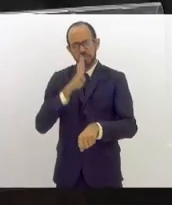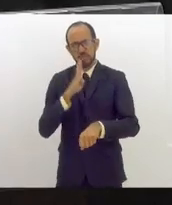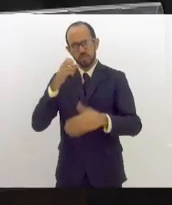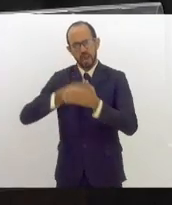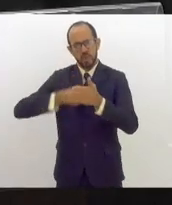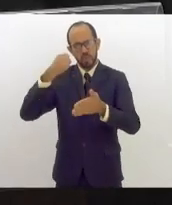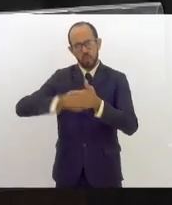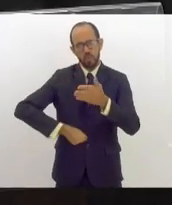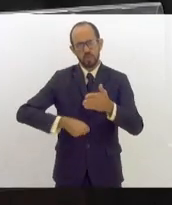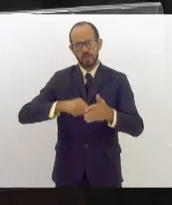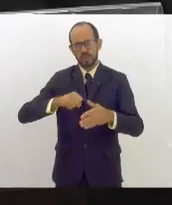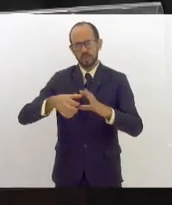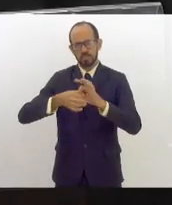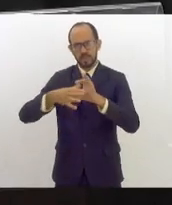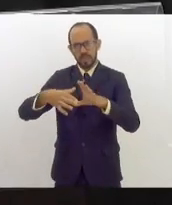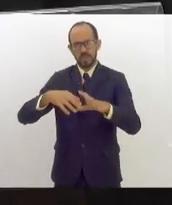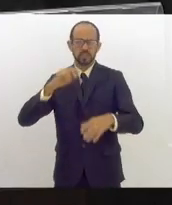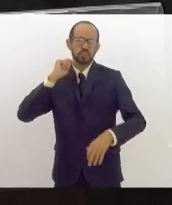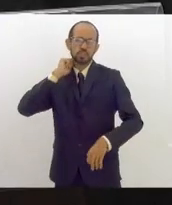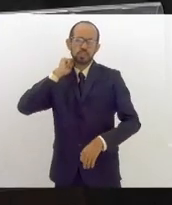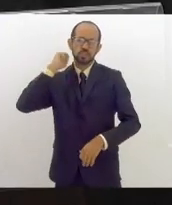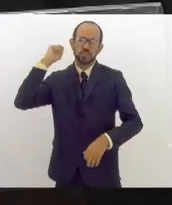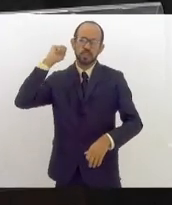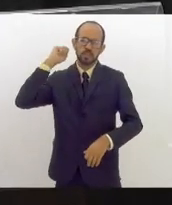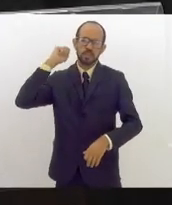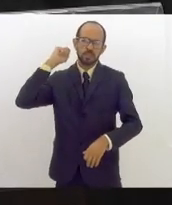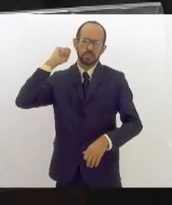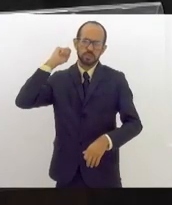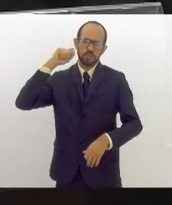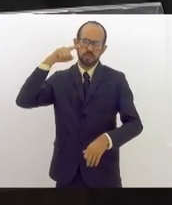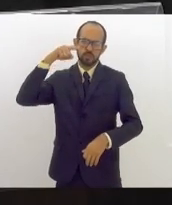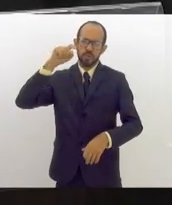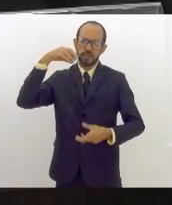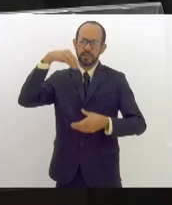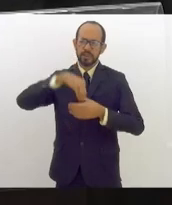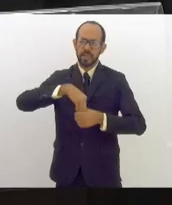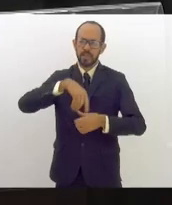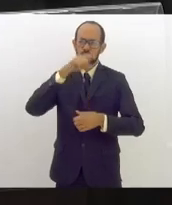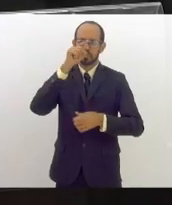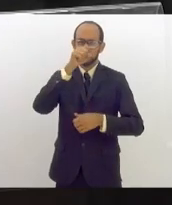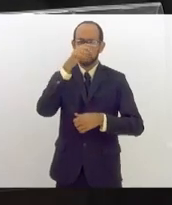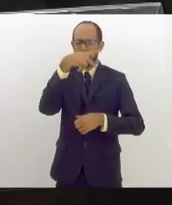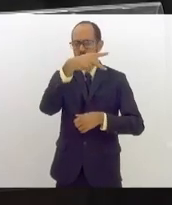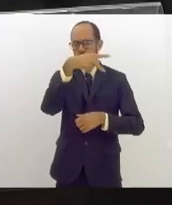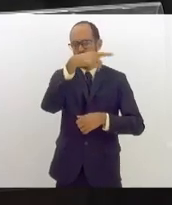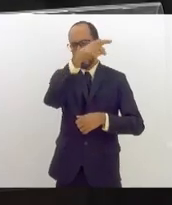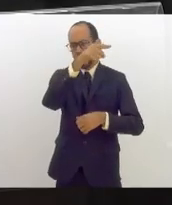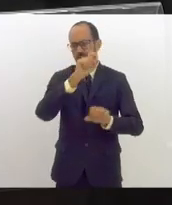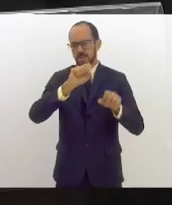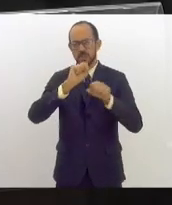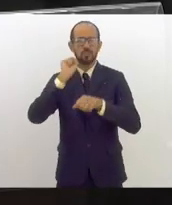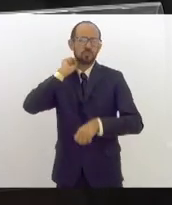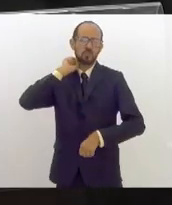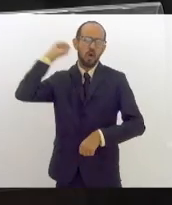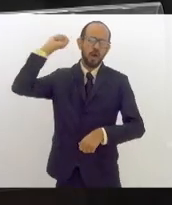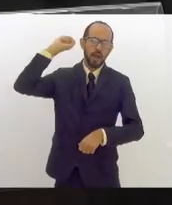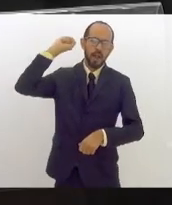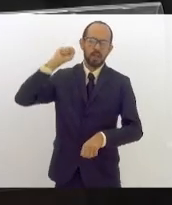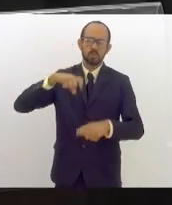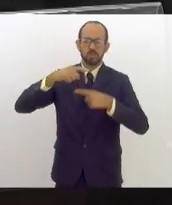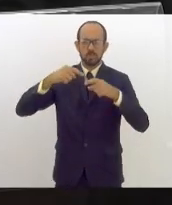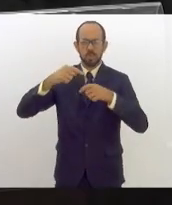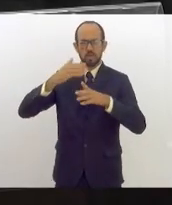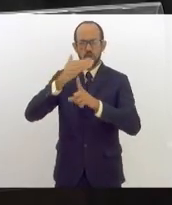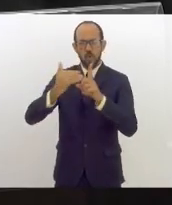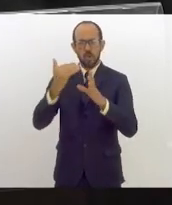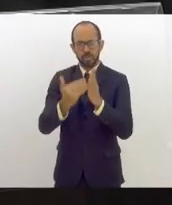a história de Tiradentes que foi enforcado naquele prédio depois esquartejado a história da luta do povo brasileiro é